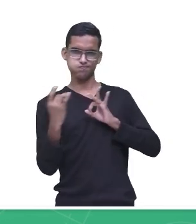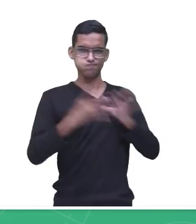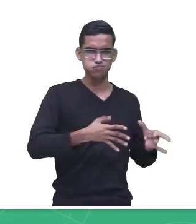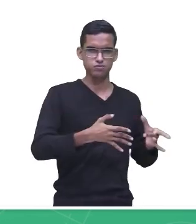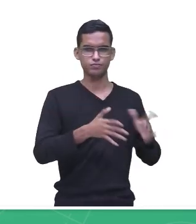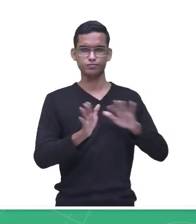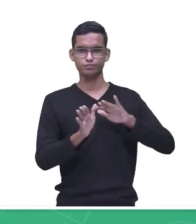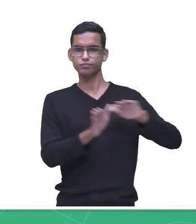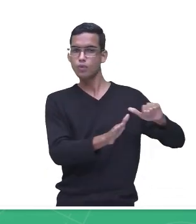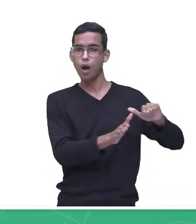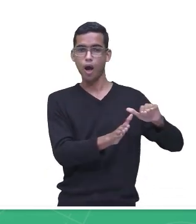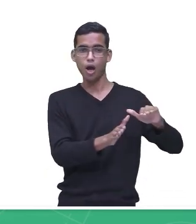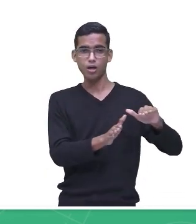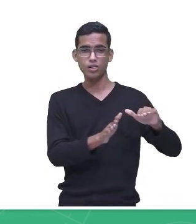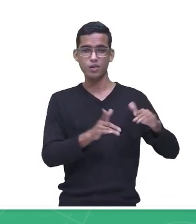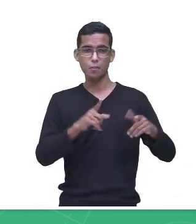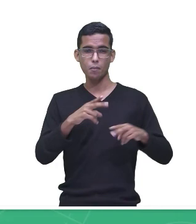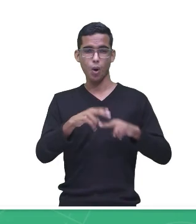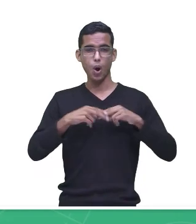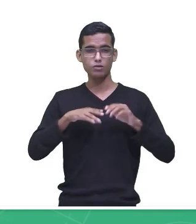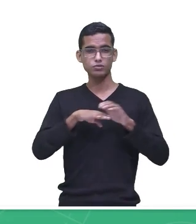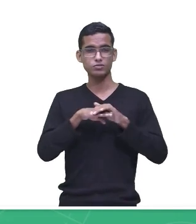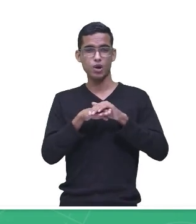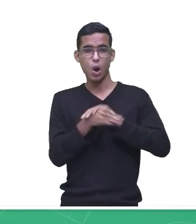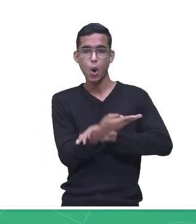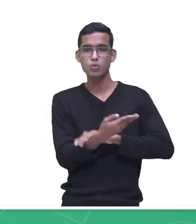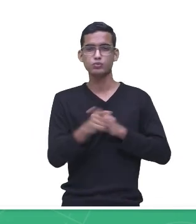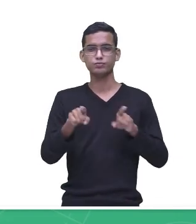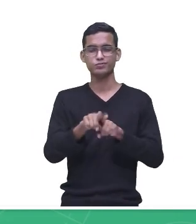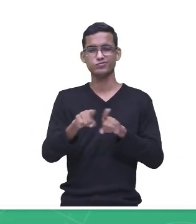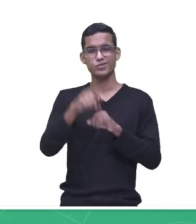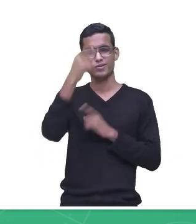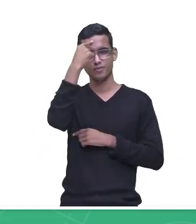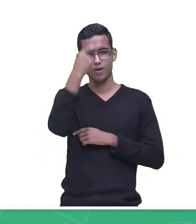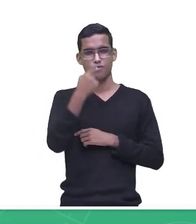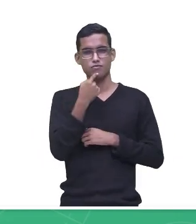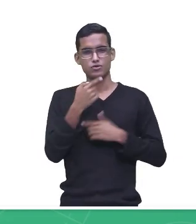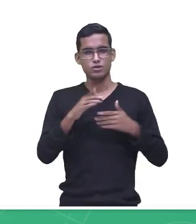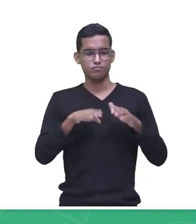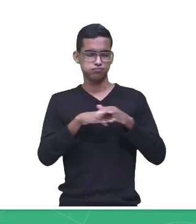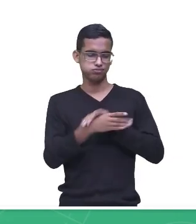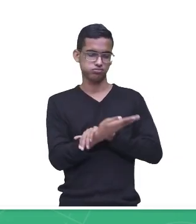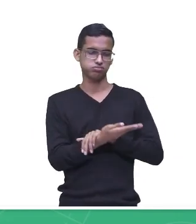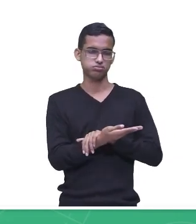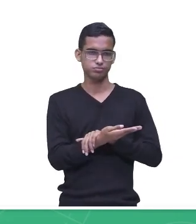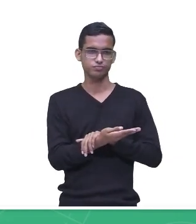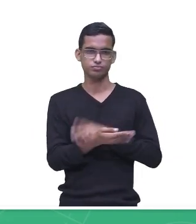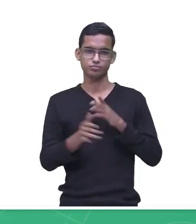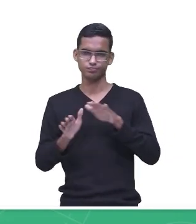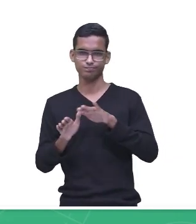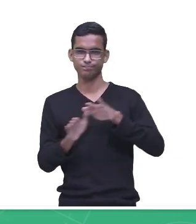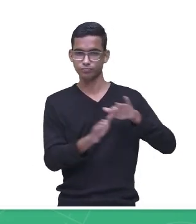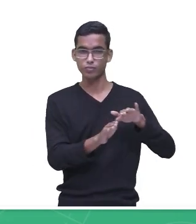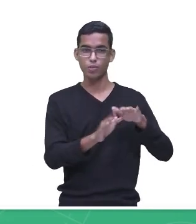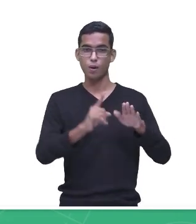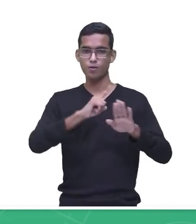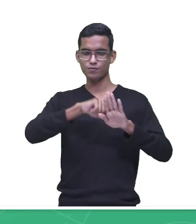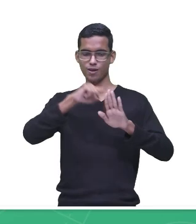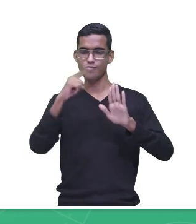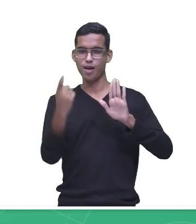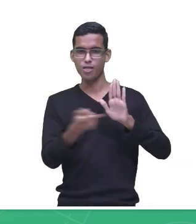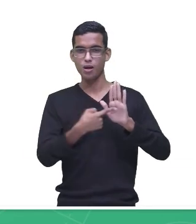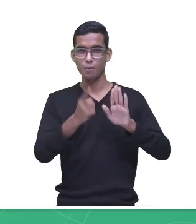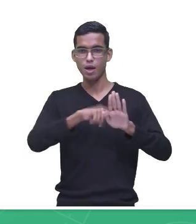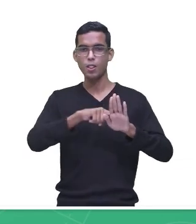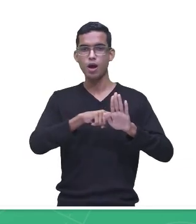pelos costumes. Nós nos acostumamos a isso, né? E para mim tá bom demais. Nessa metáfora, as correntes representam